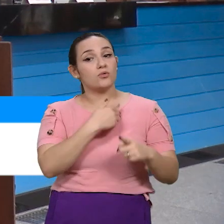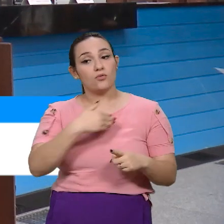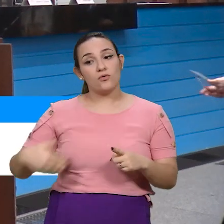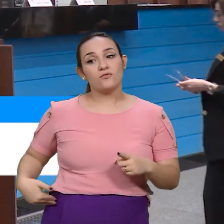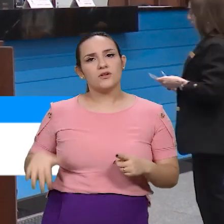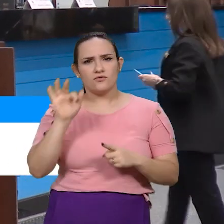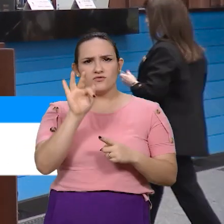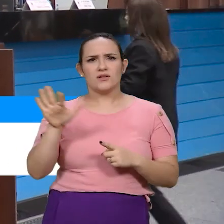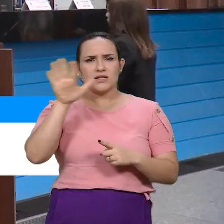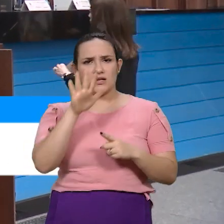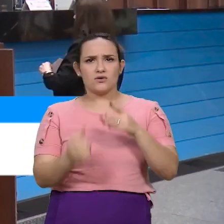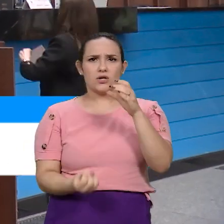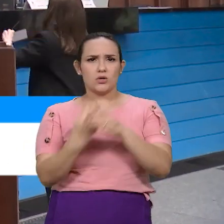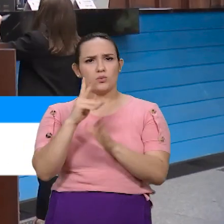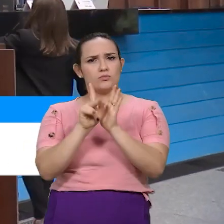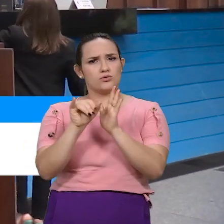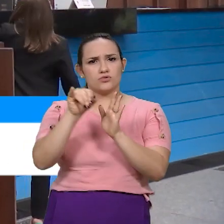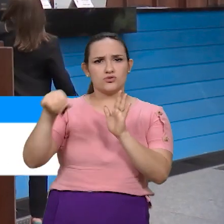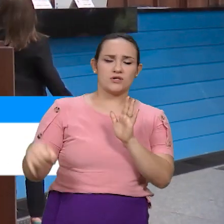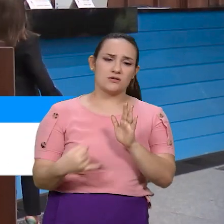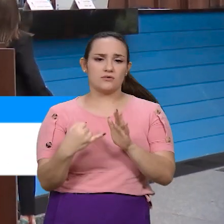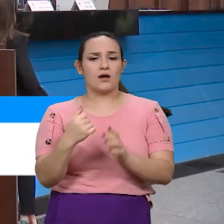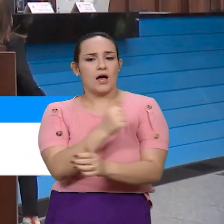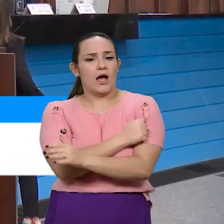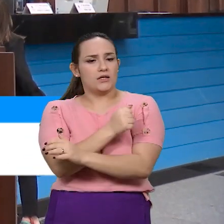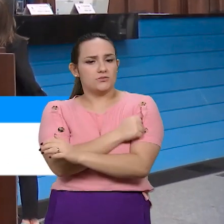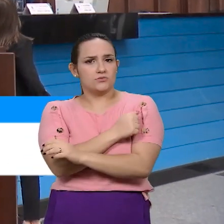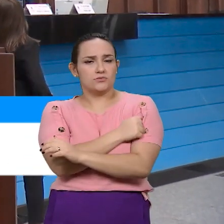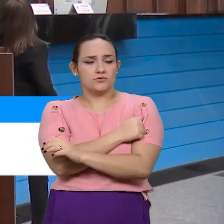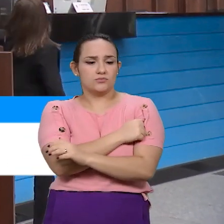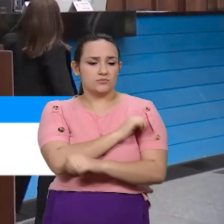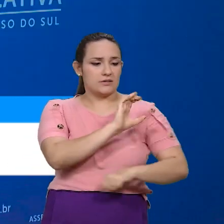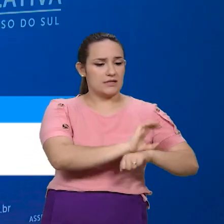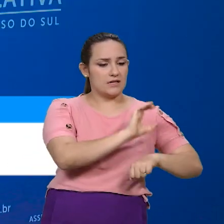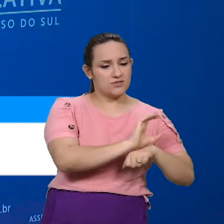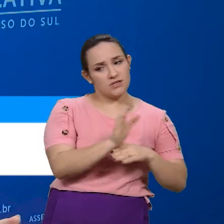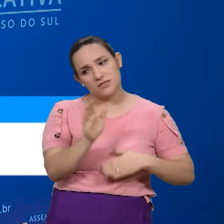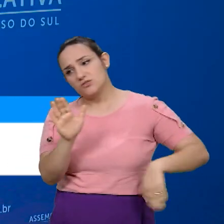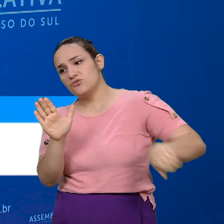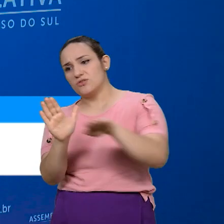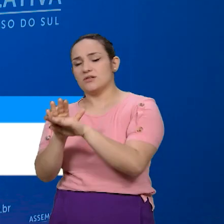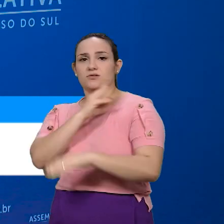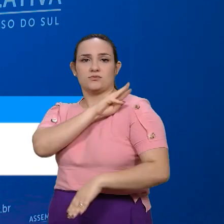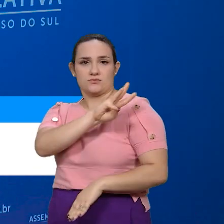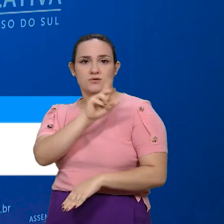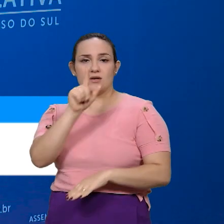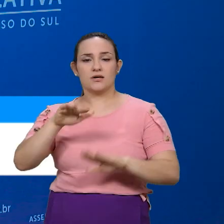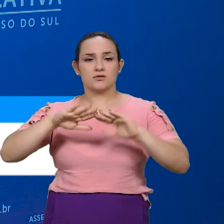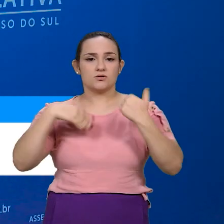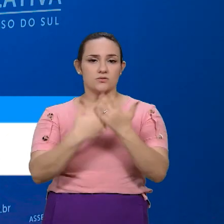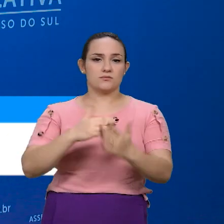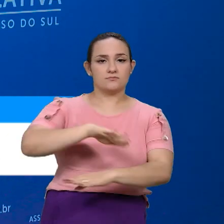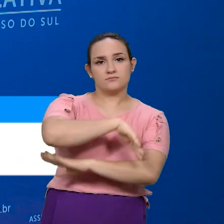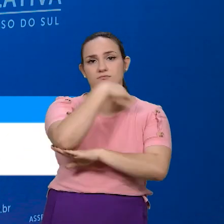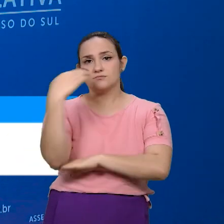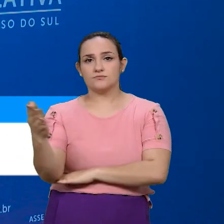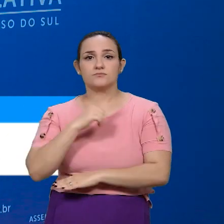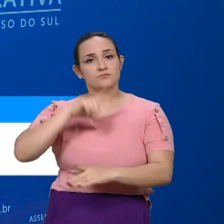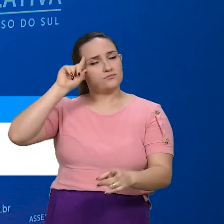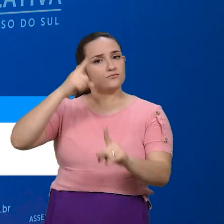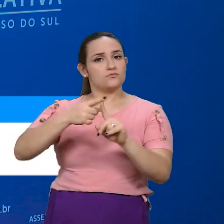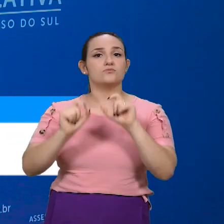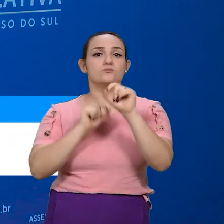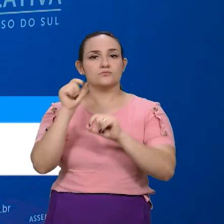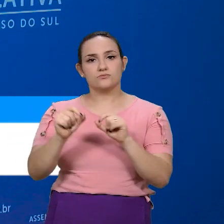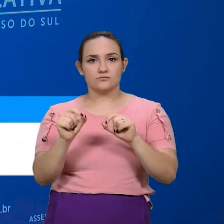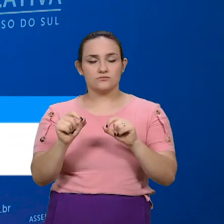que instituiu o programa que atenderá estudantes da creche ao ensino médio. O programa Escola em Tempo Integral tem o objetivo de